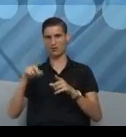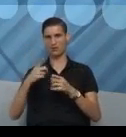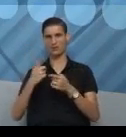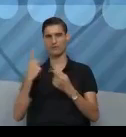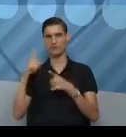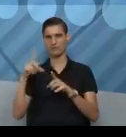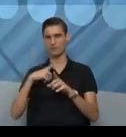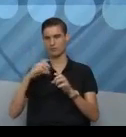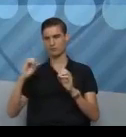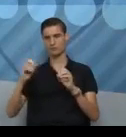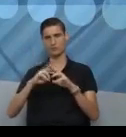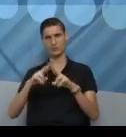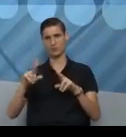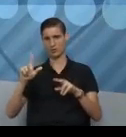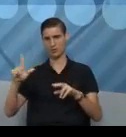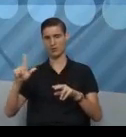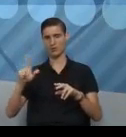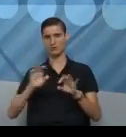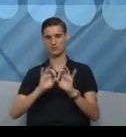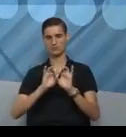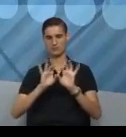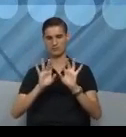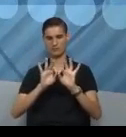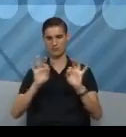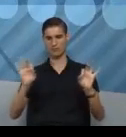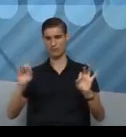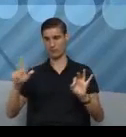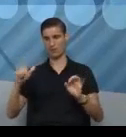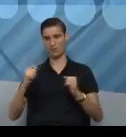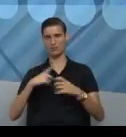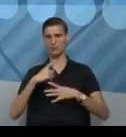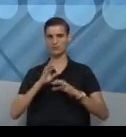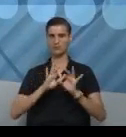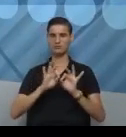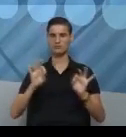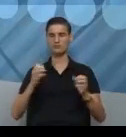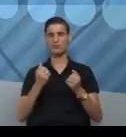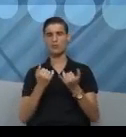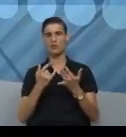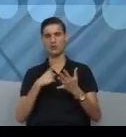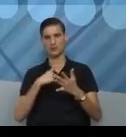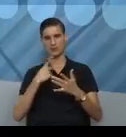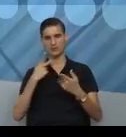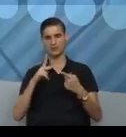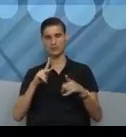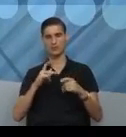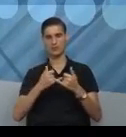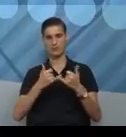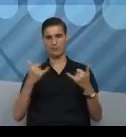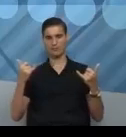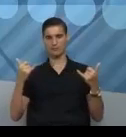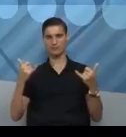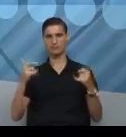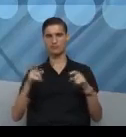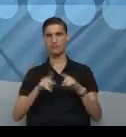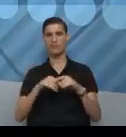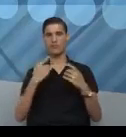um ponto, o x igual a L outro, onde esse L pode variar dependendo do comprimento da corda. E quando eu